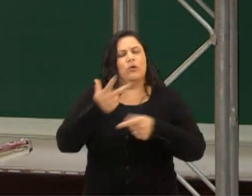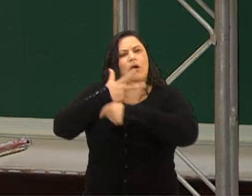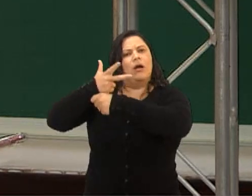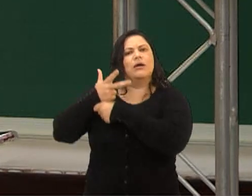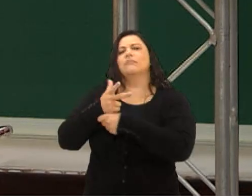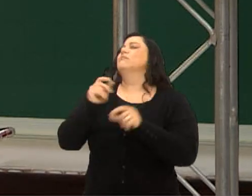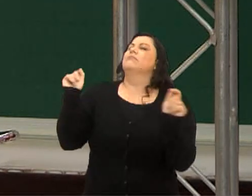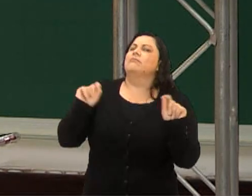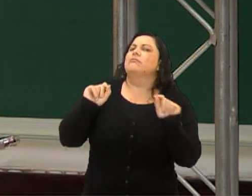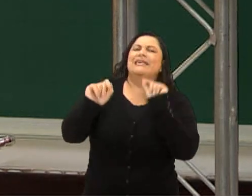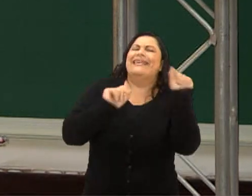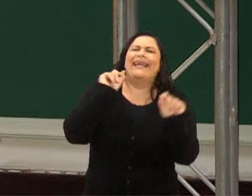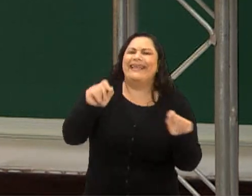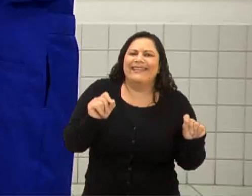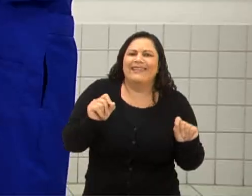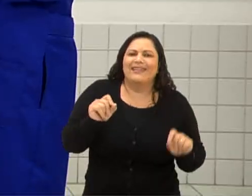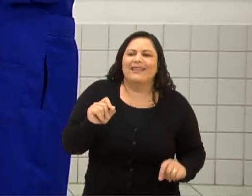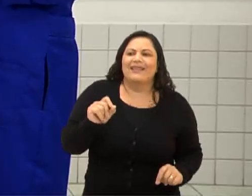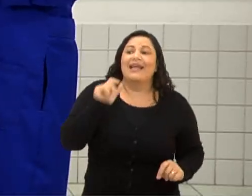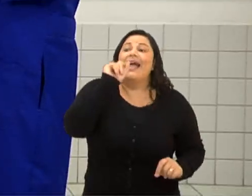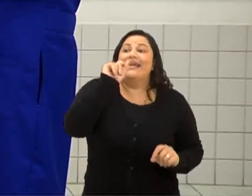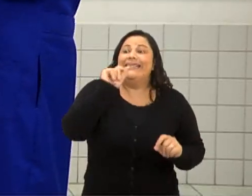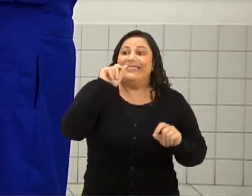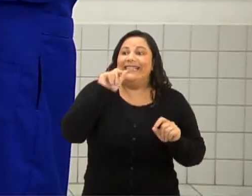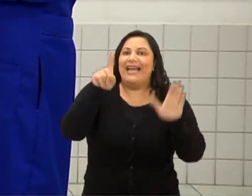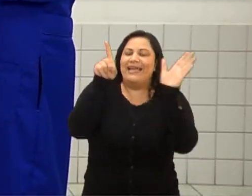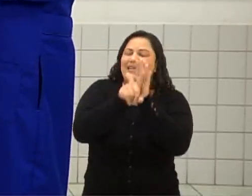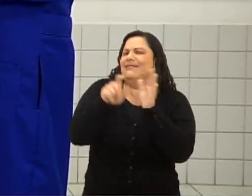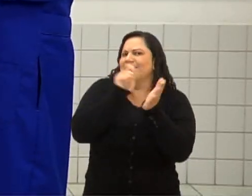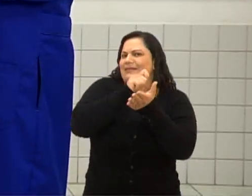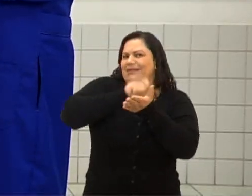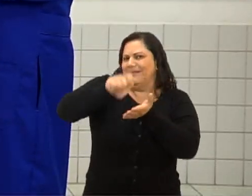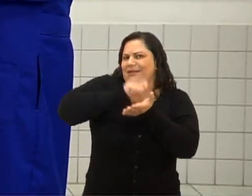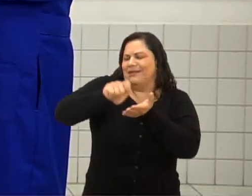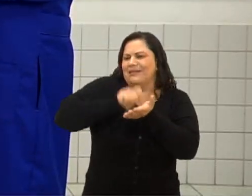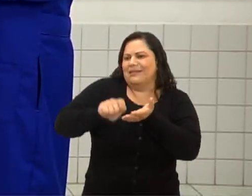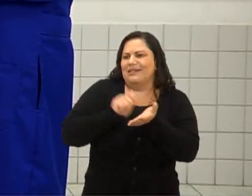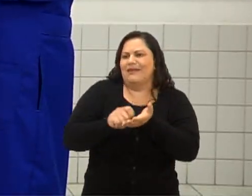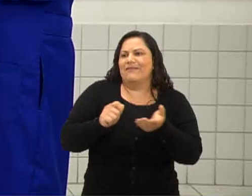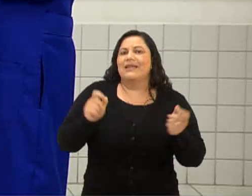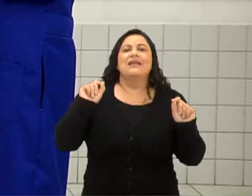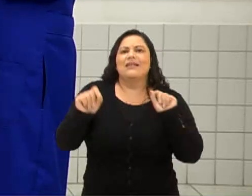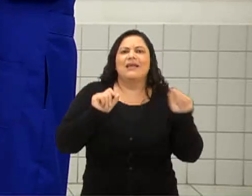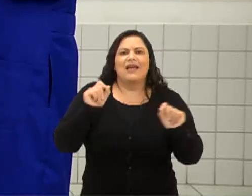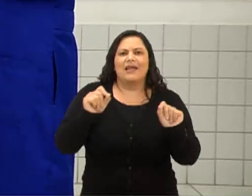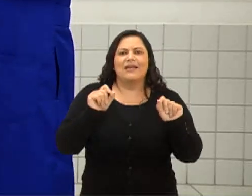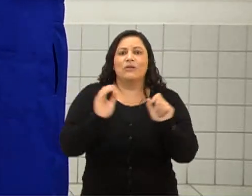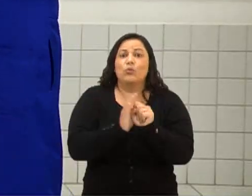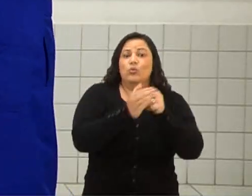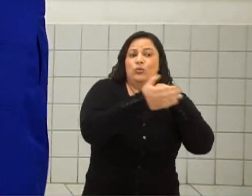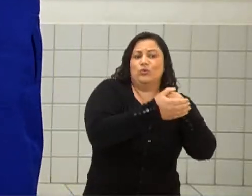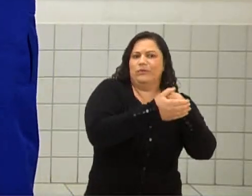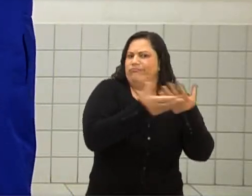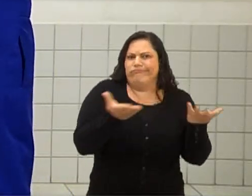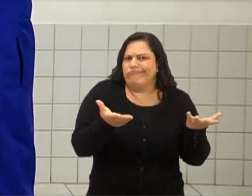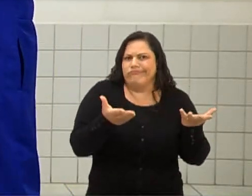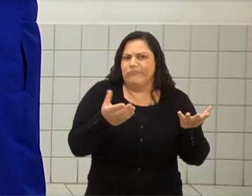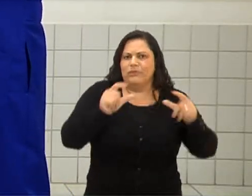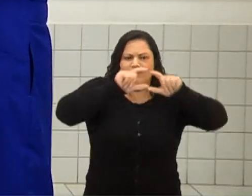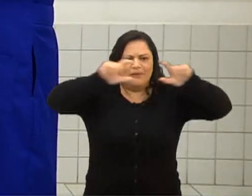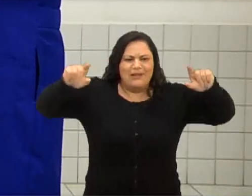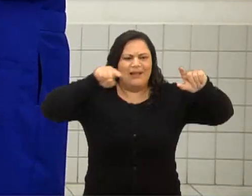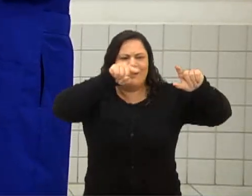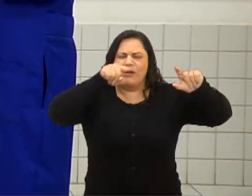Quem escrevi, professora Cleide? Quem? Quem escrevi? Eu? Só que esse sujeito não está explícito na frase. Então, ele é um